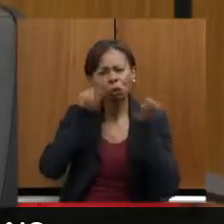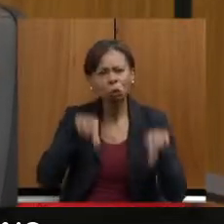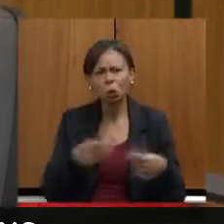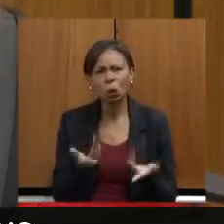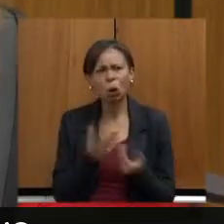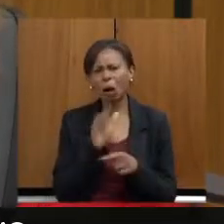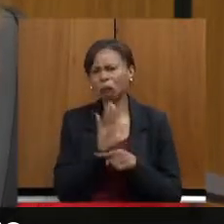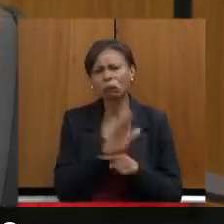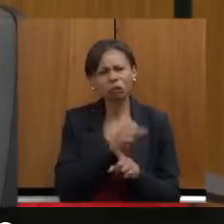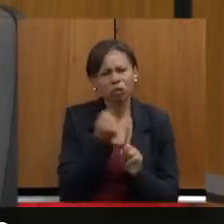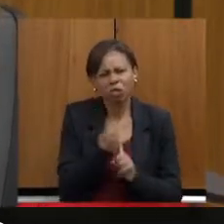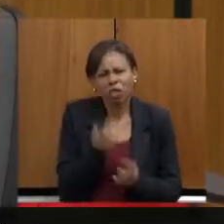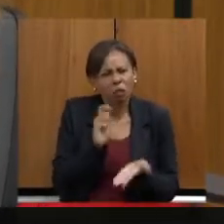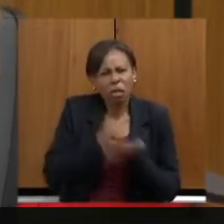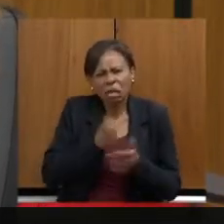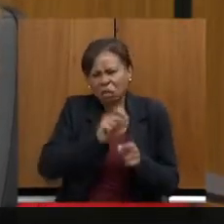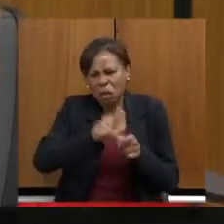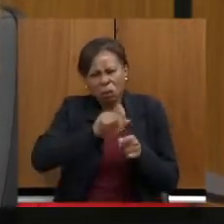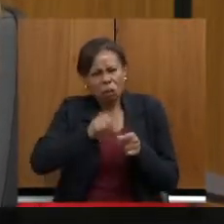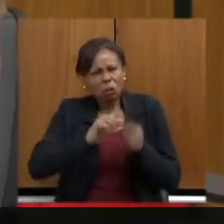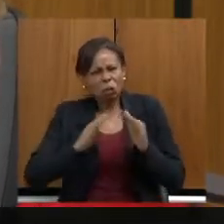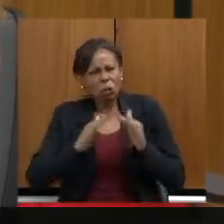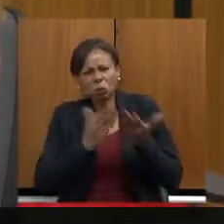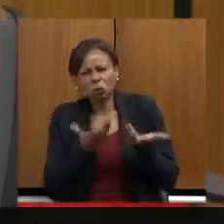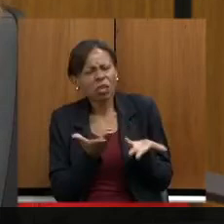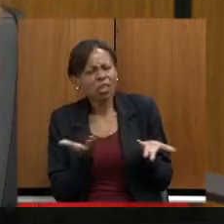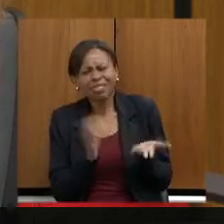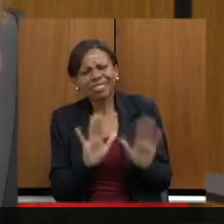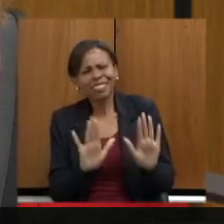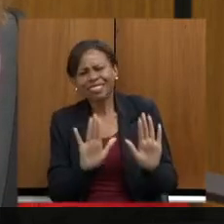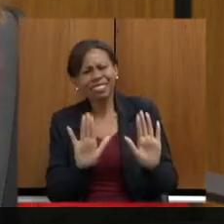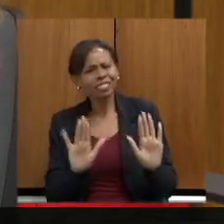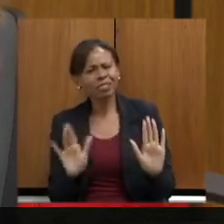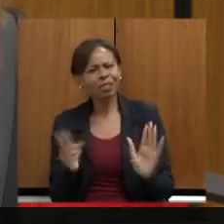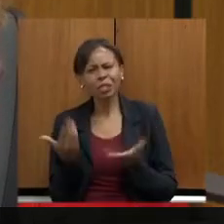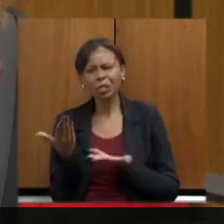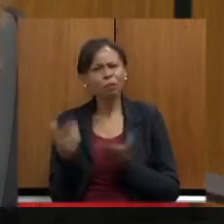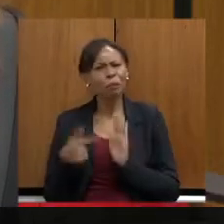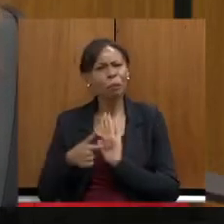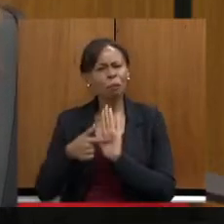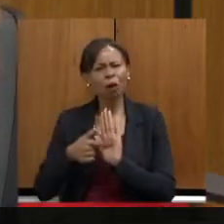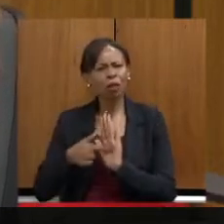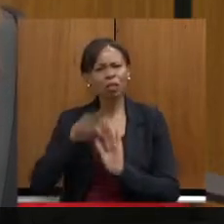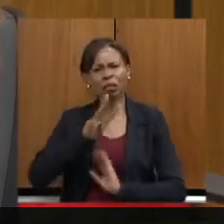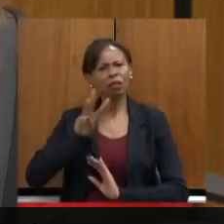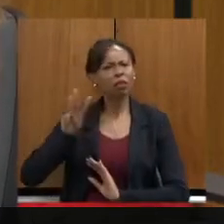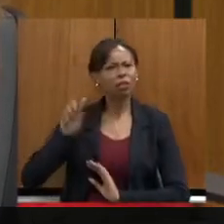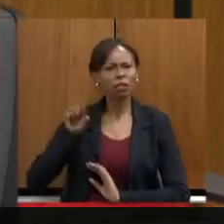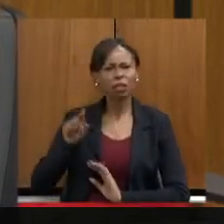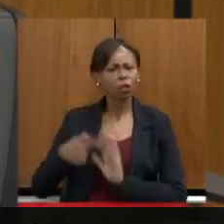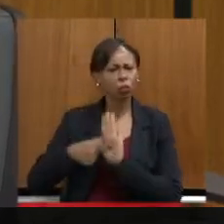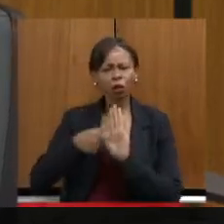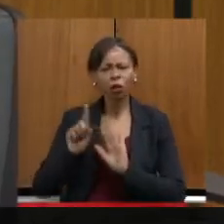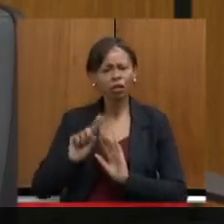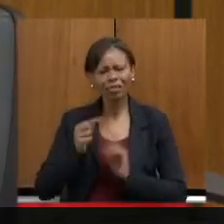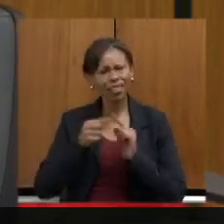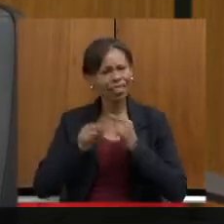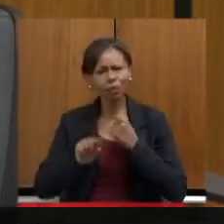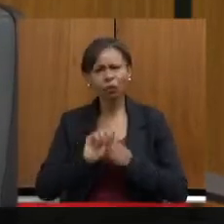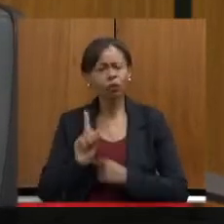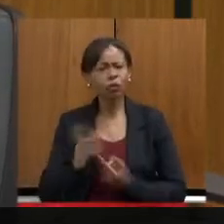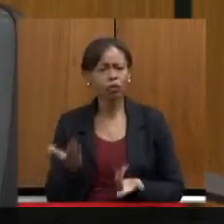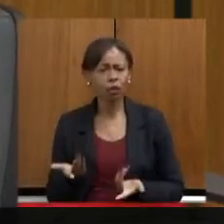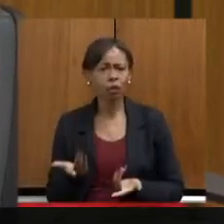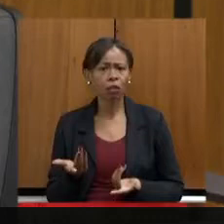auxílio social de pagamento de aluguel social não é isso mas que tá no Portal da Transparência não é essa questão que está lá quando